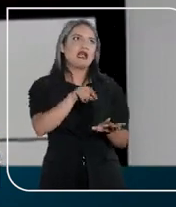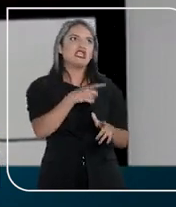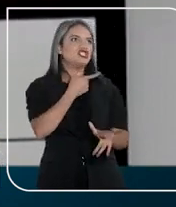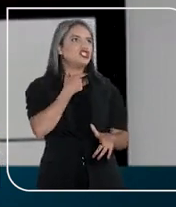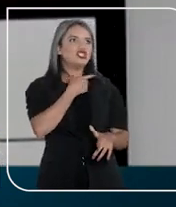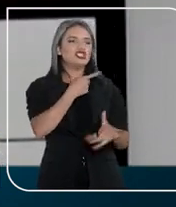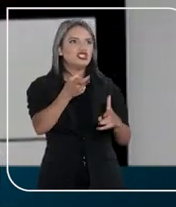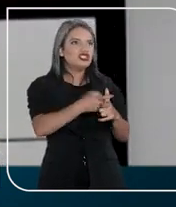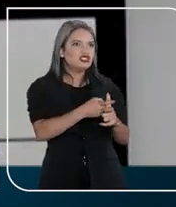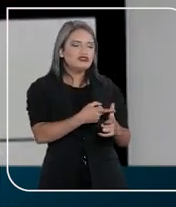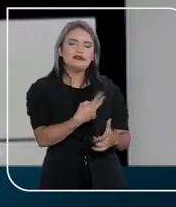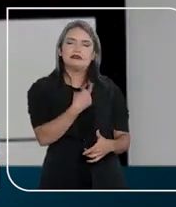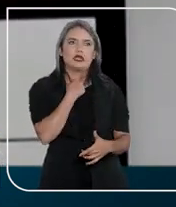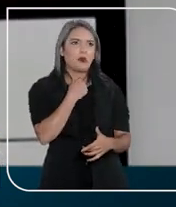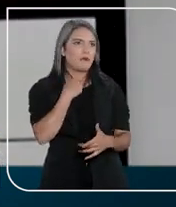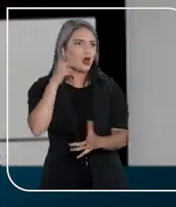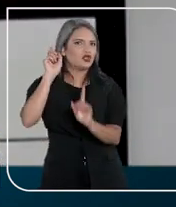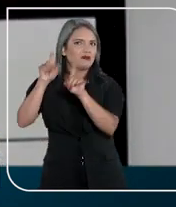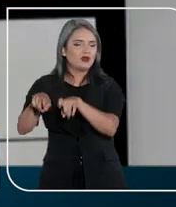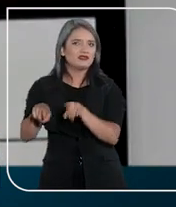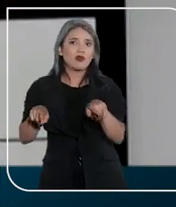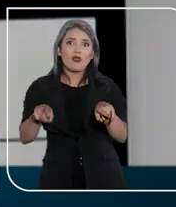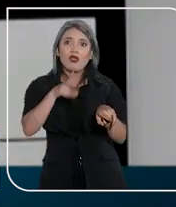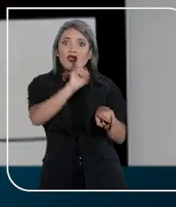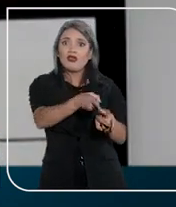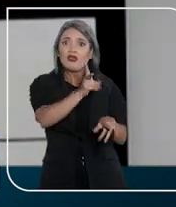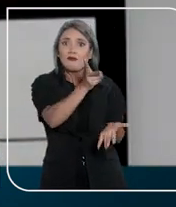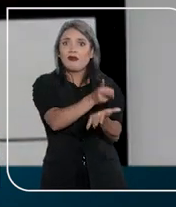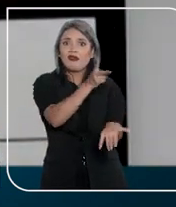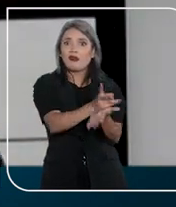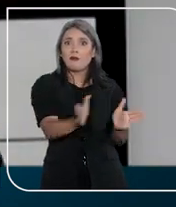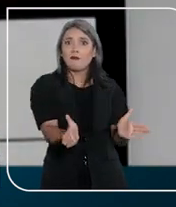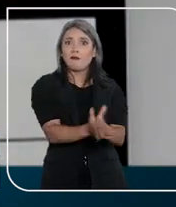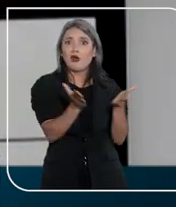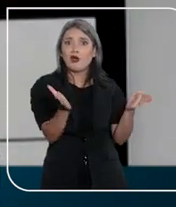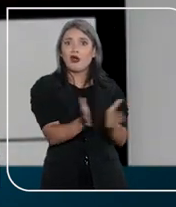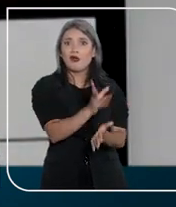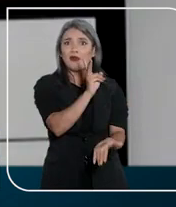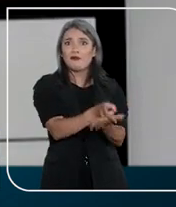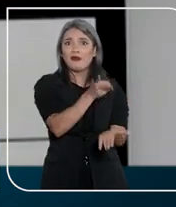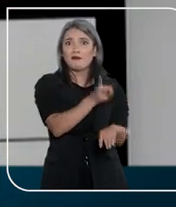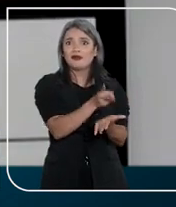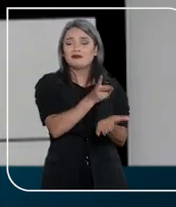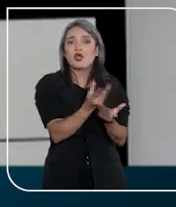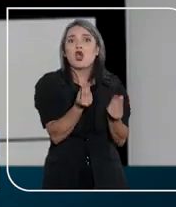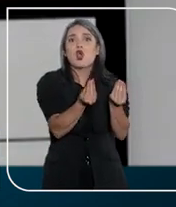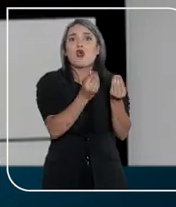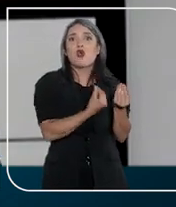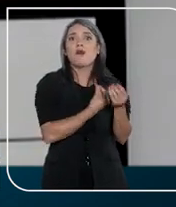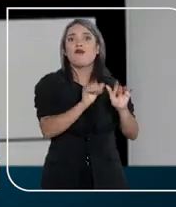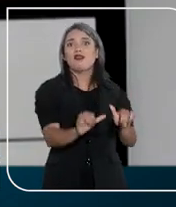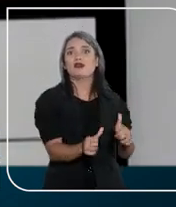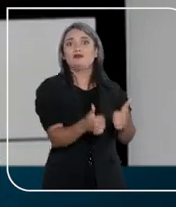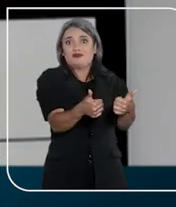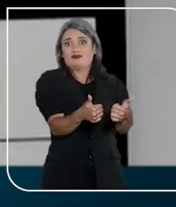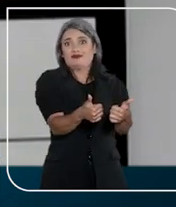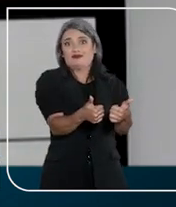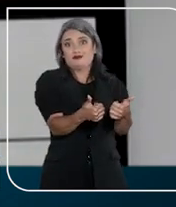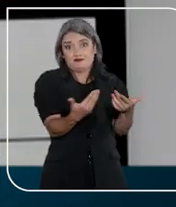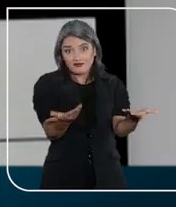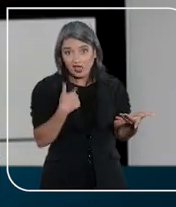esse indivíduo na pobreza e fazer com que ele não tenha condições de resgatar a sua dignidade. Porque não